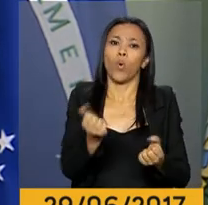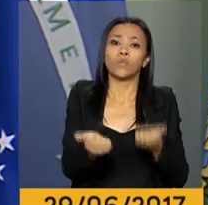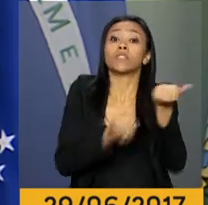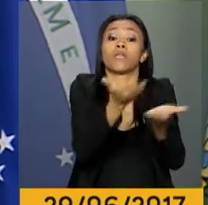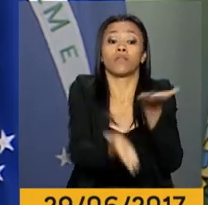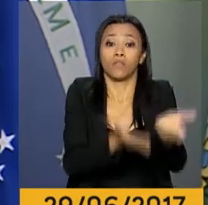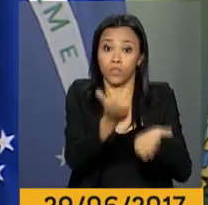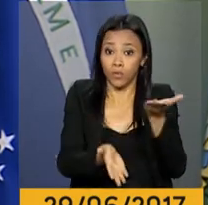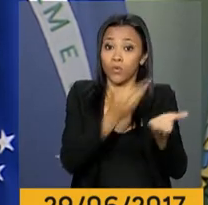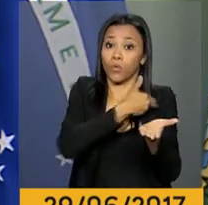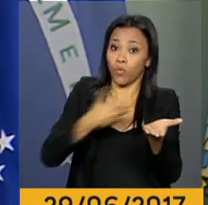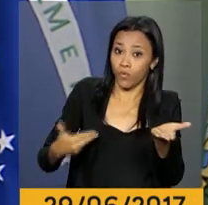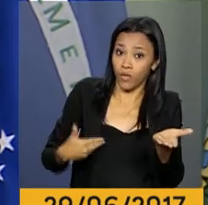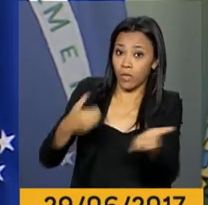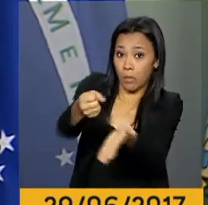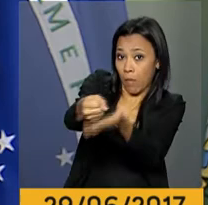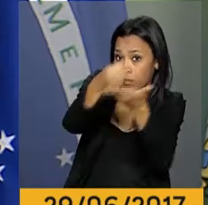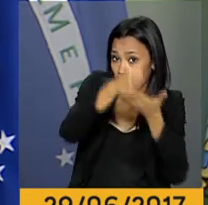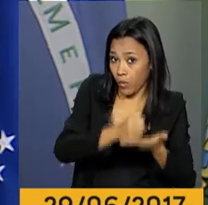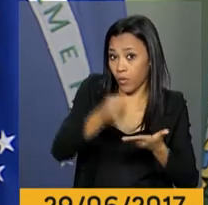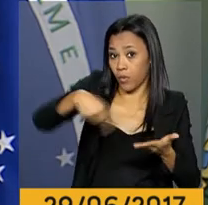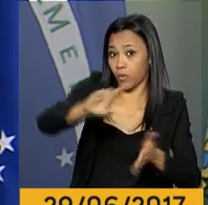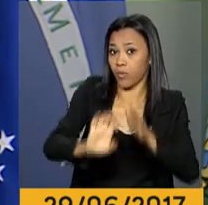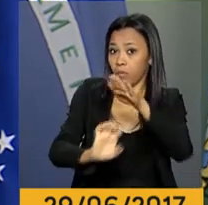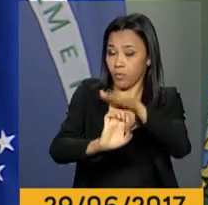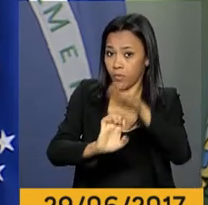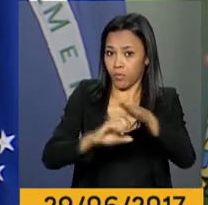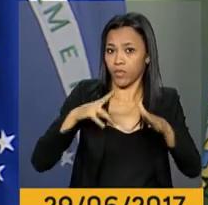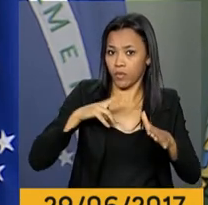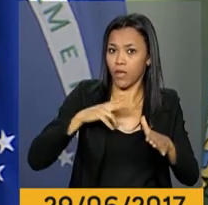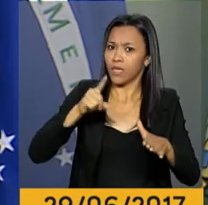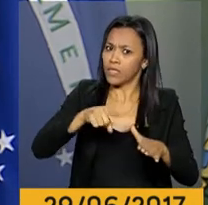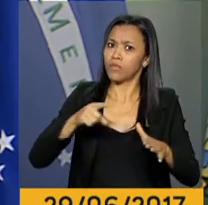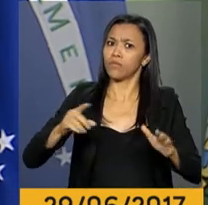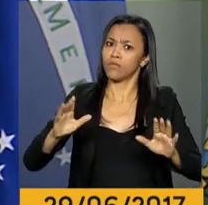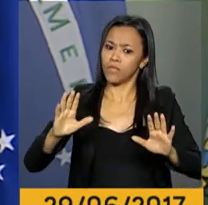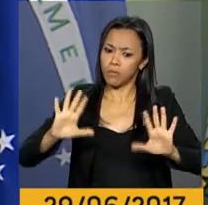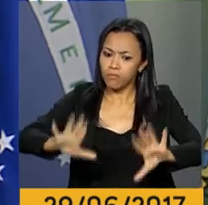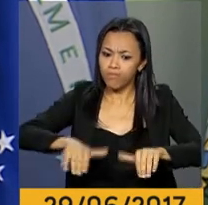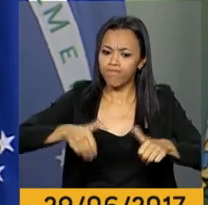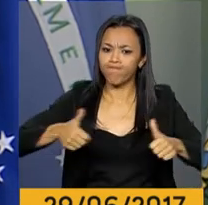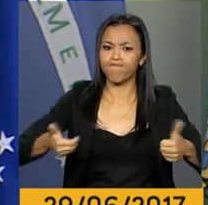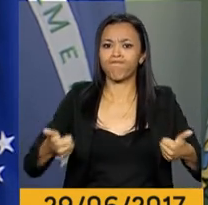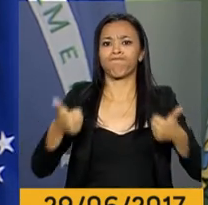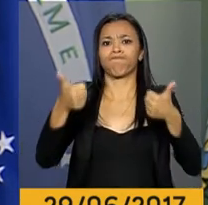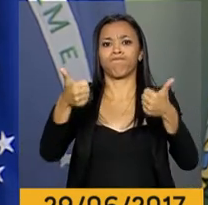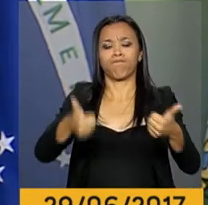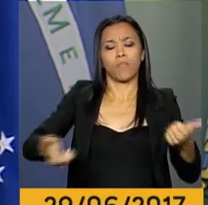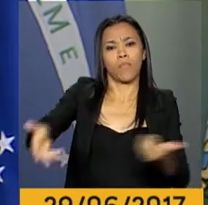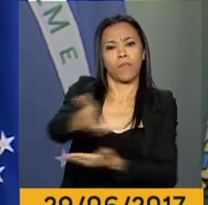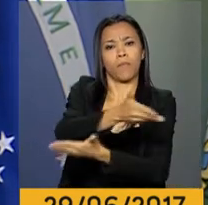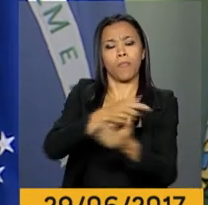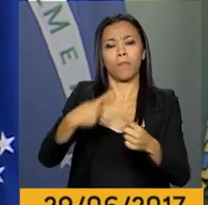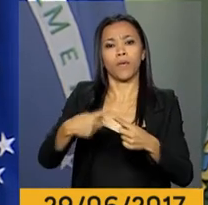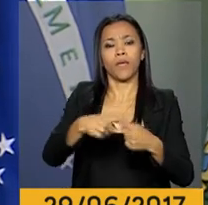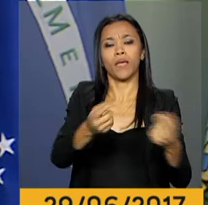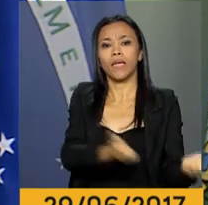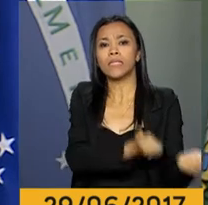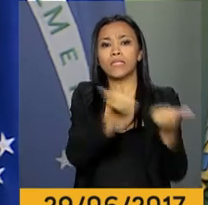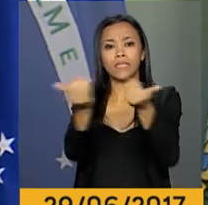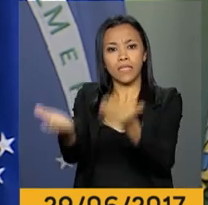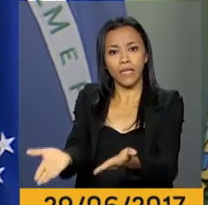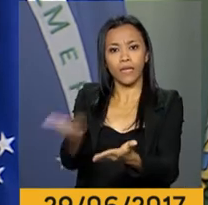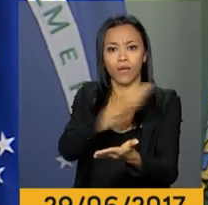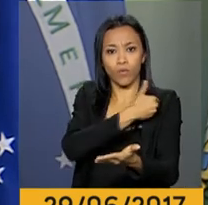integração se acentua ainda mais porque ele realmente a entrega e atividades públicas para a actividade privada